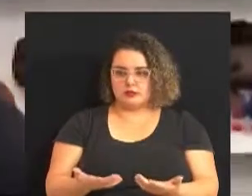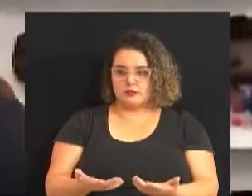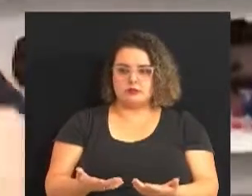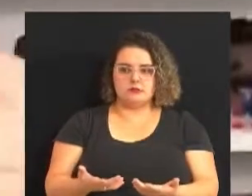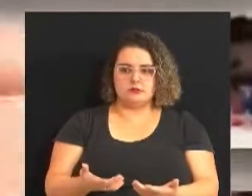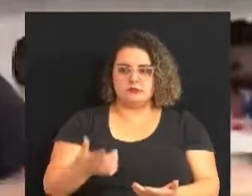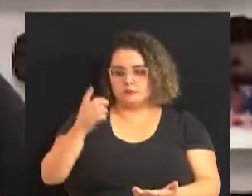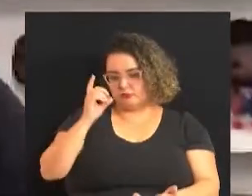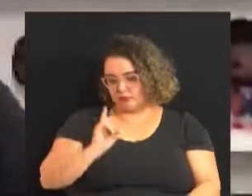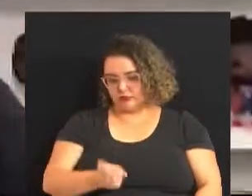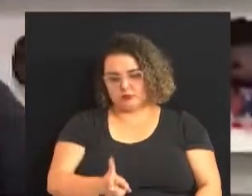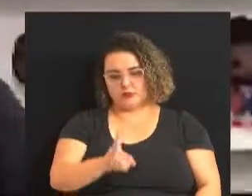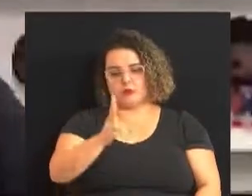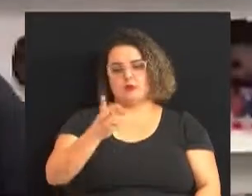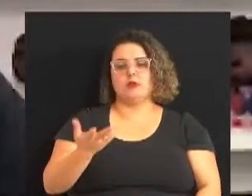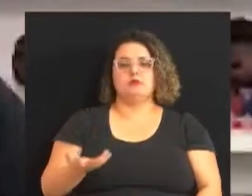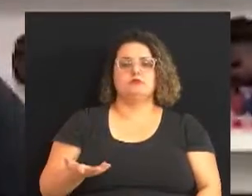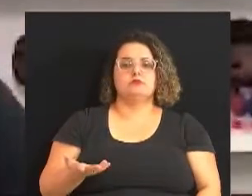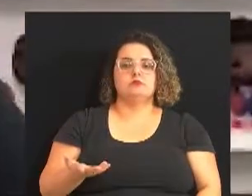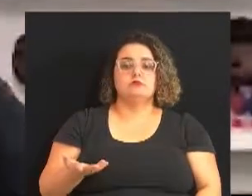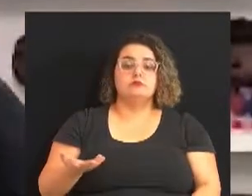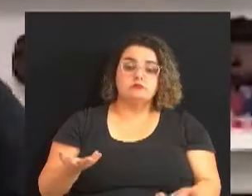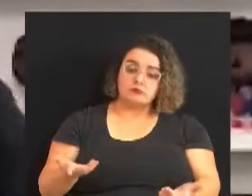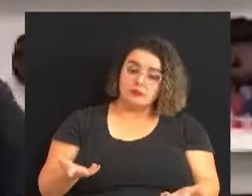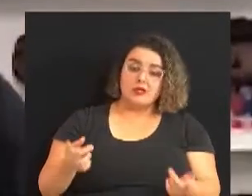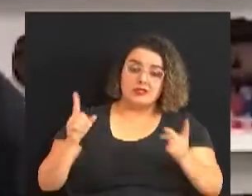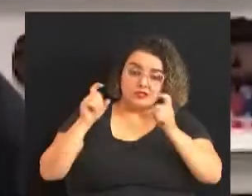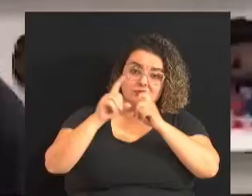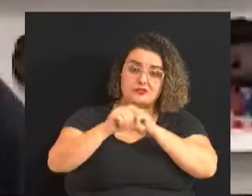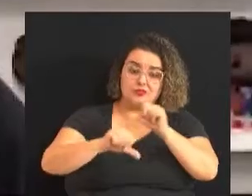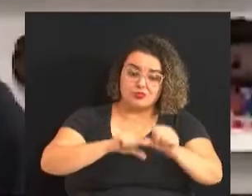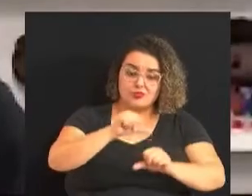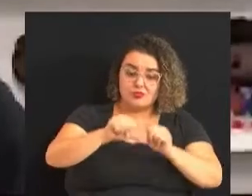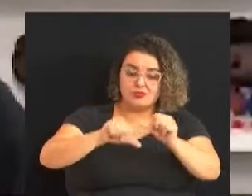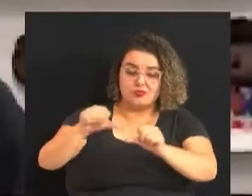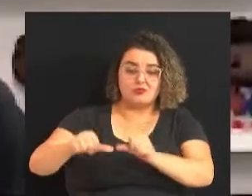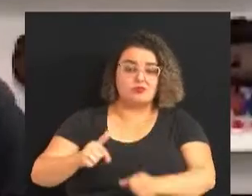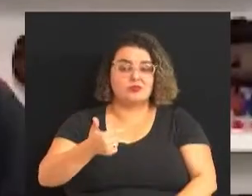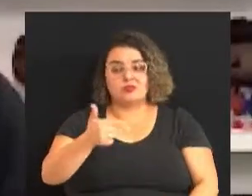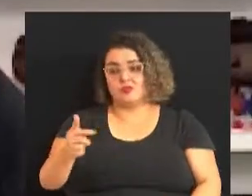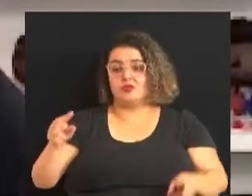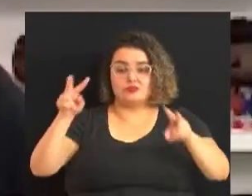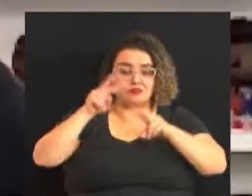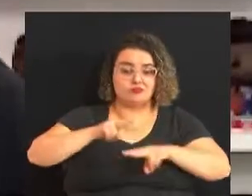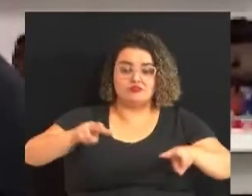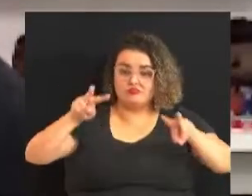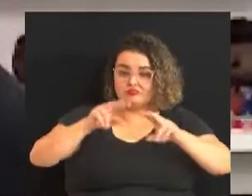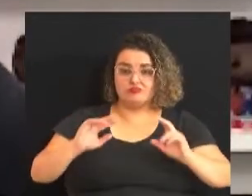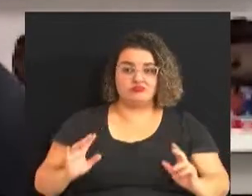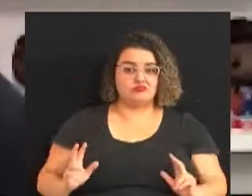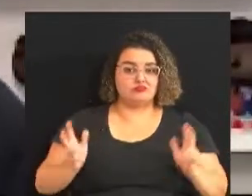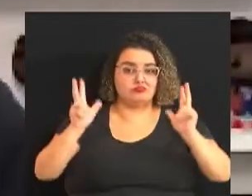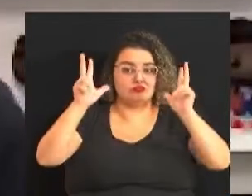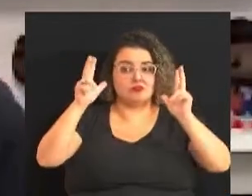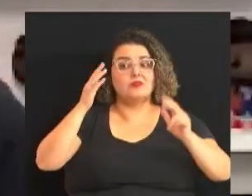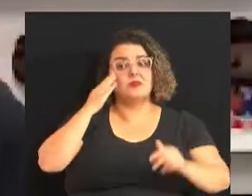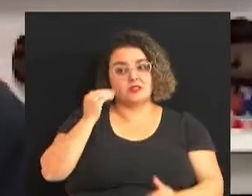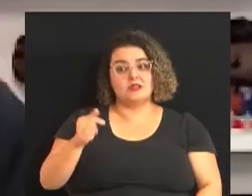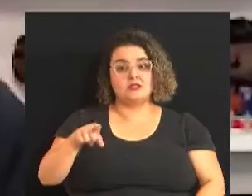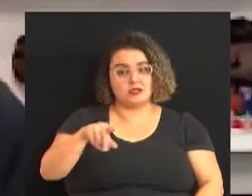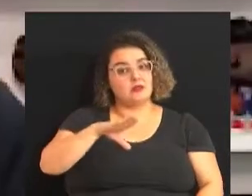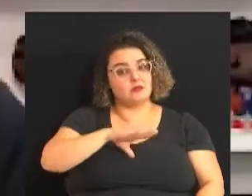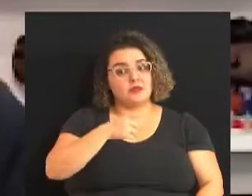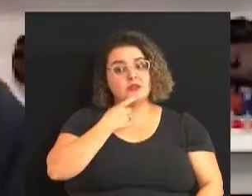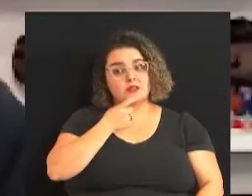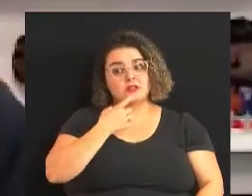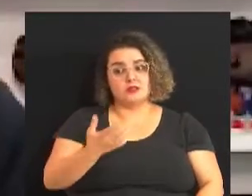Definitivamente. Então, é difícil você renovar se você não tem os olhos atentos. Você sabe bem, você está em Campinas,